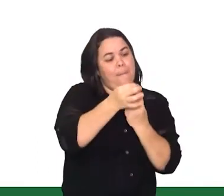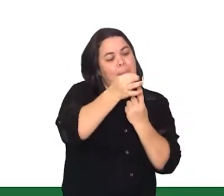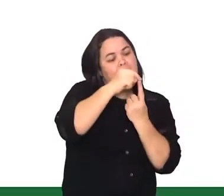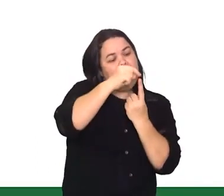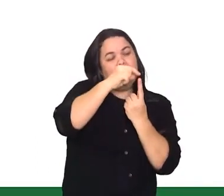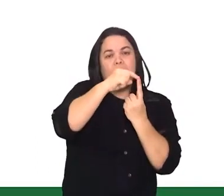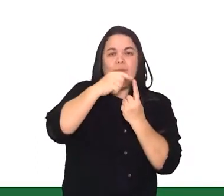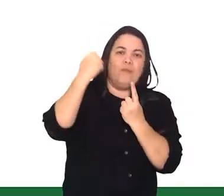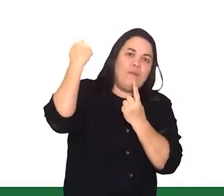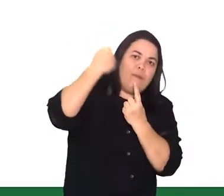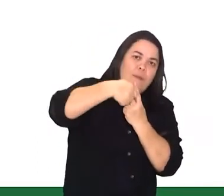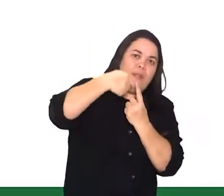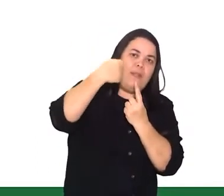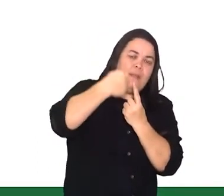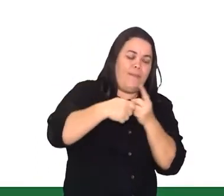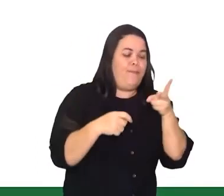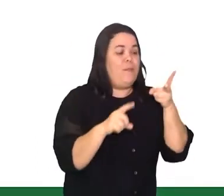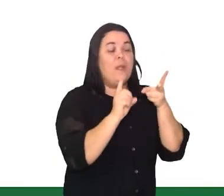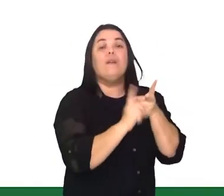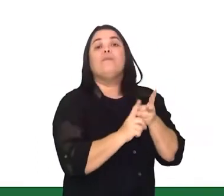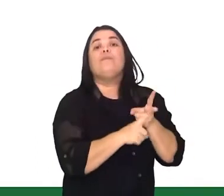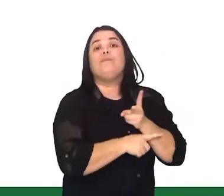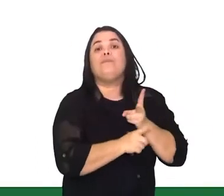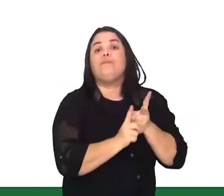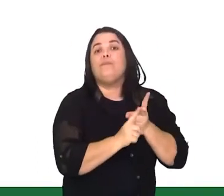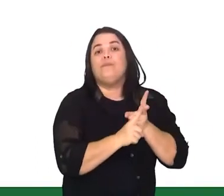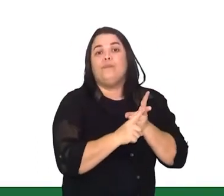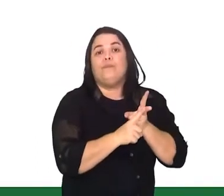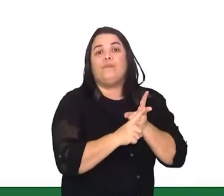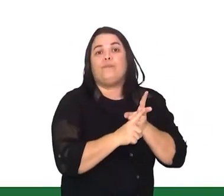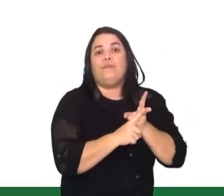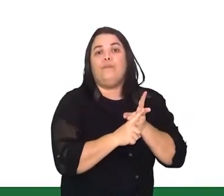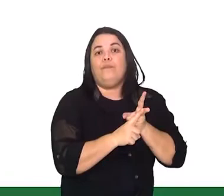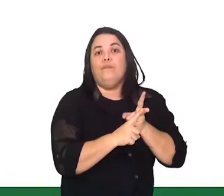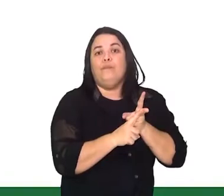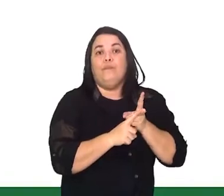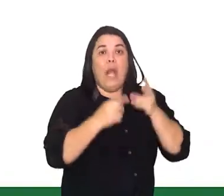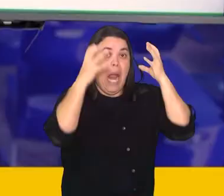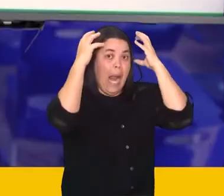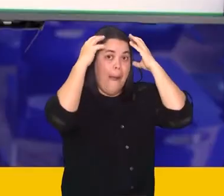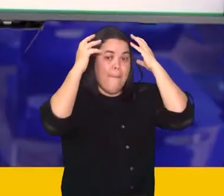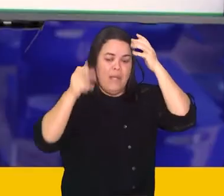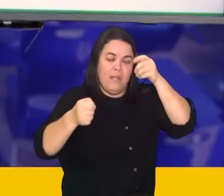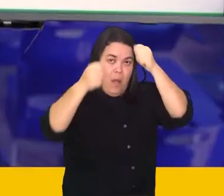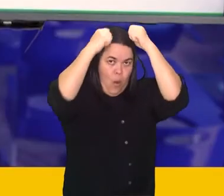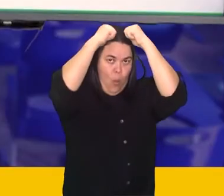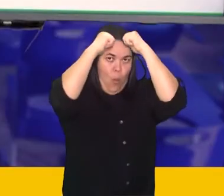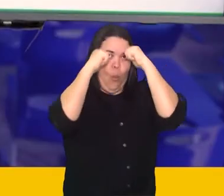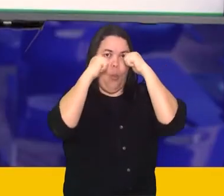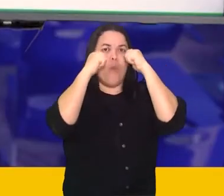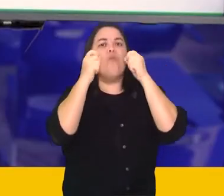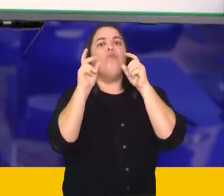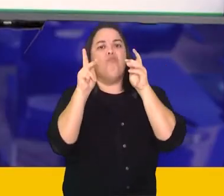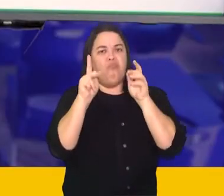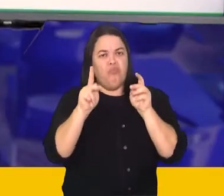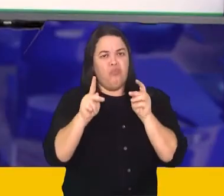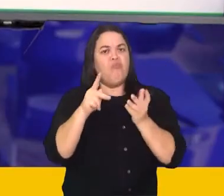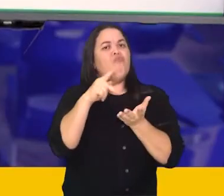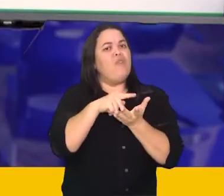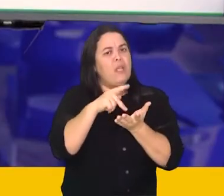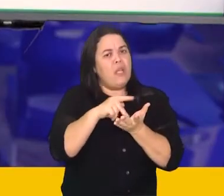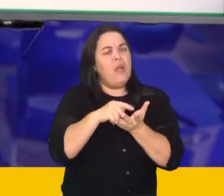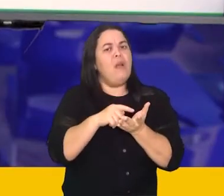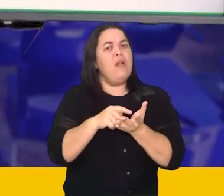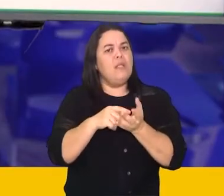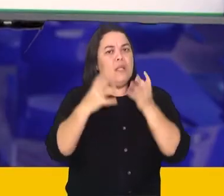prego. Já na segunda oração, ponha o boné na cabeça, cabeça aí refere-se a quê?